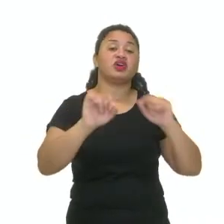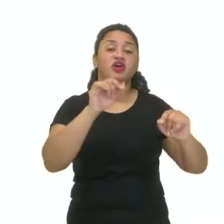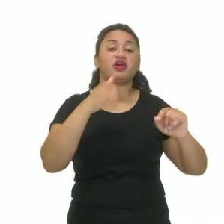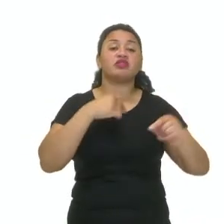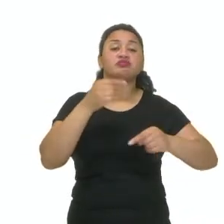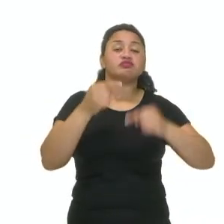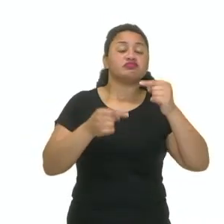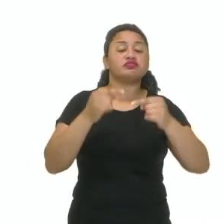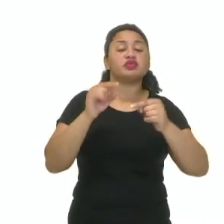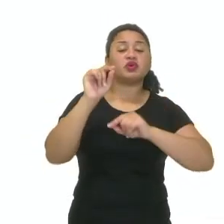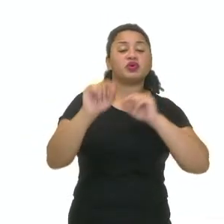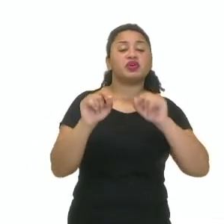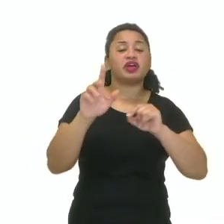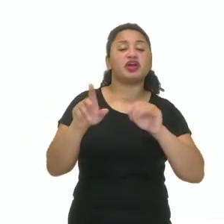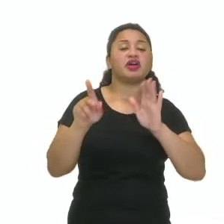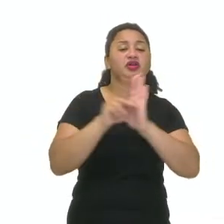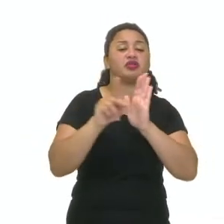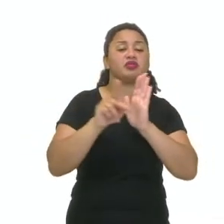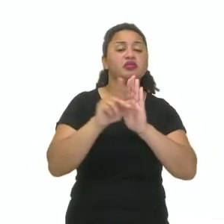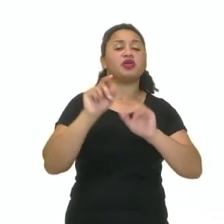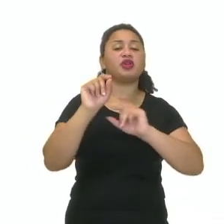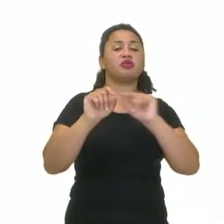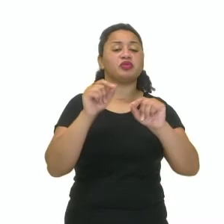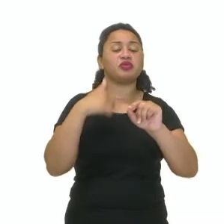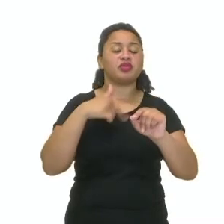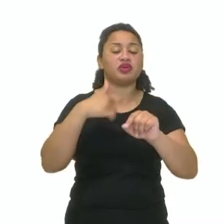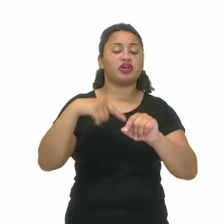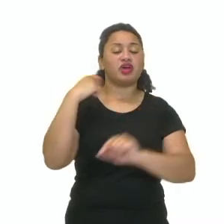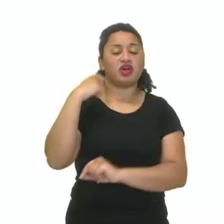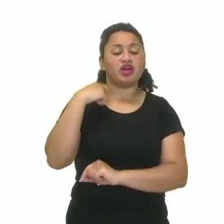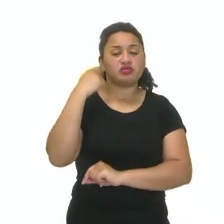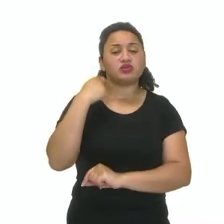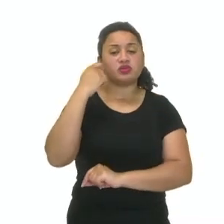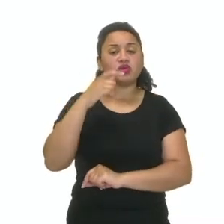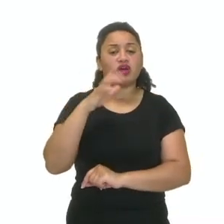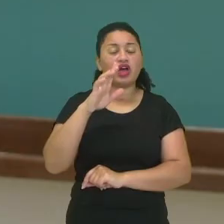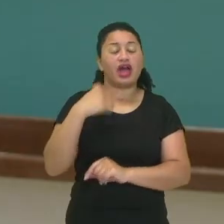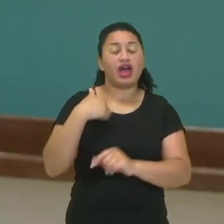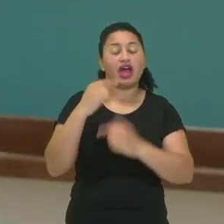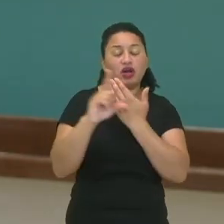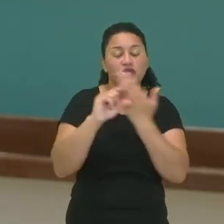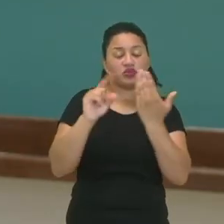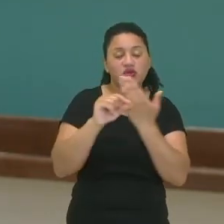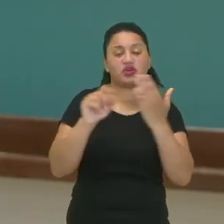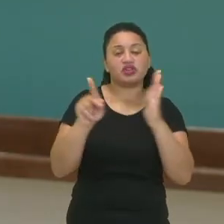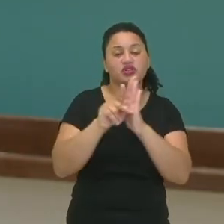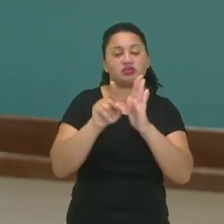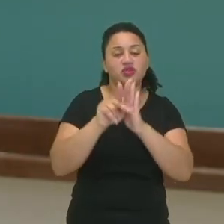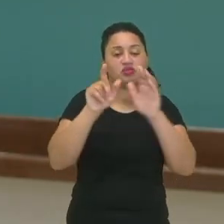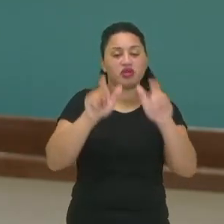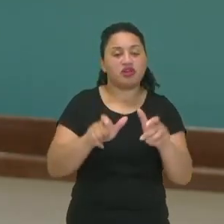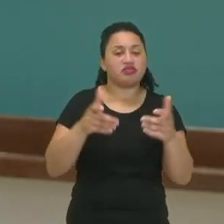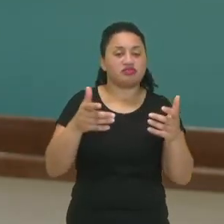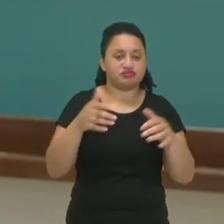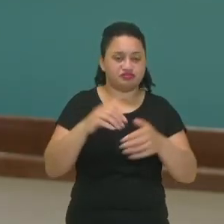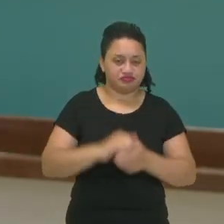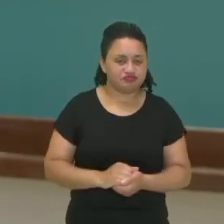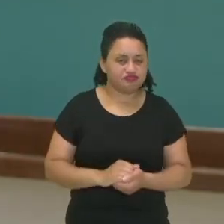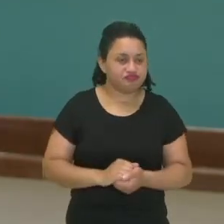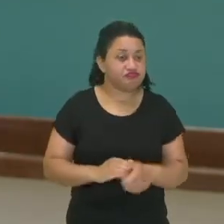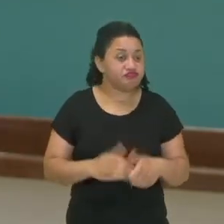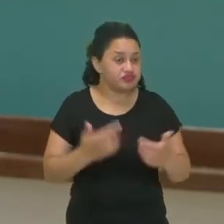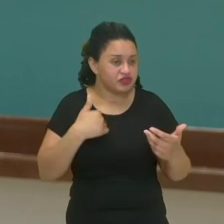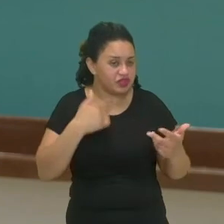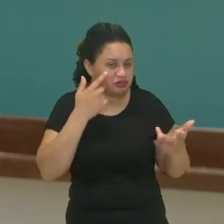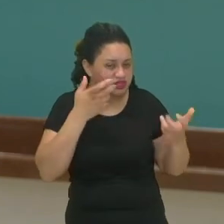e tende a mobilizar esses atores à ação nos segmentos sociais em que se inserem. Vejam,